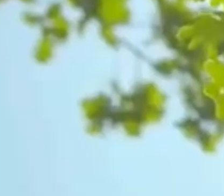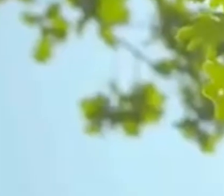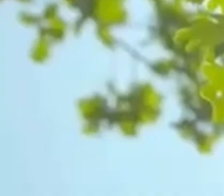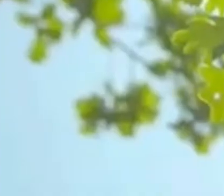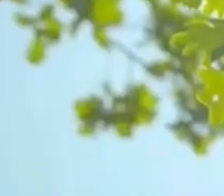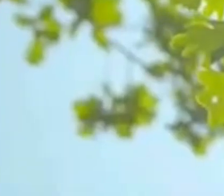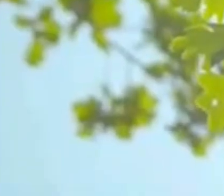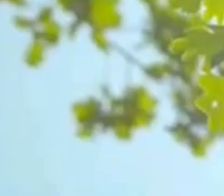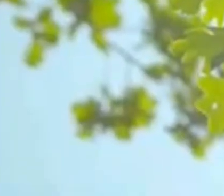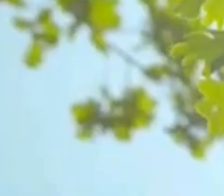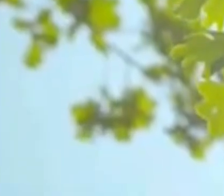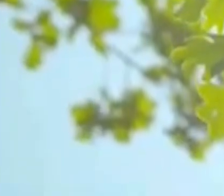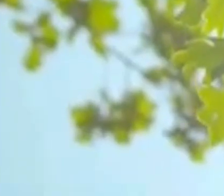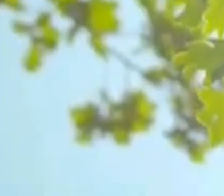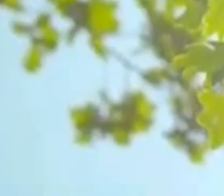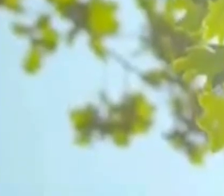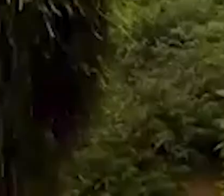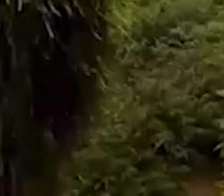Viva.